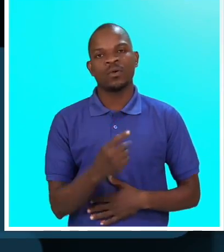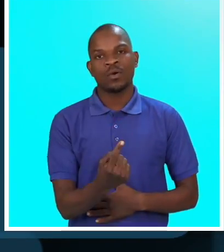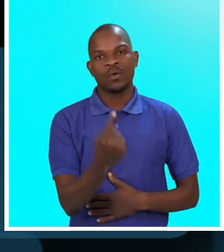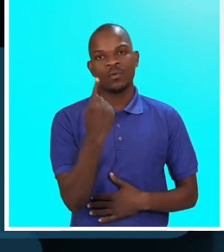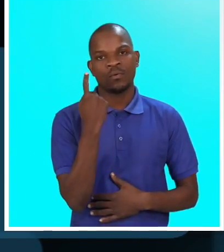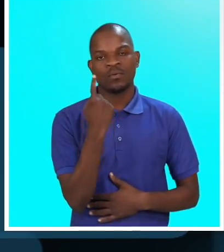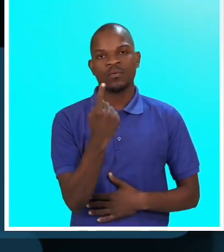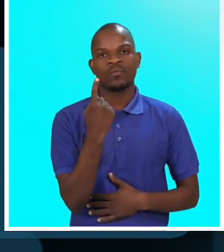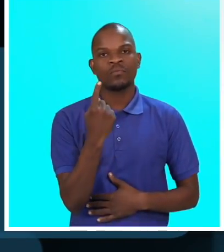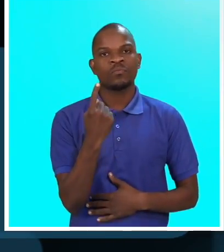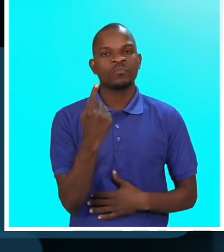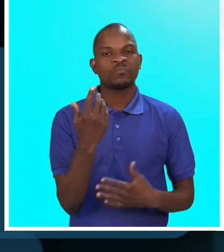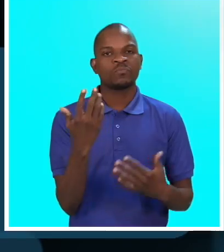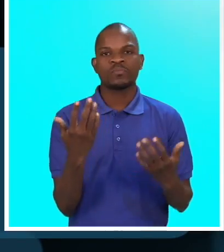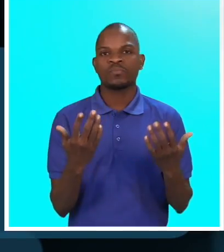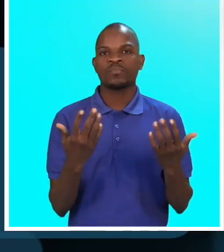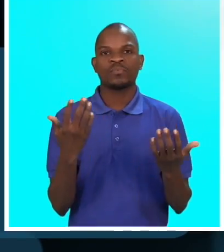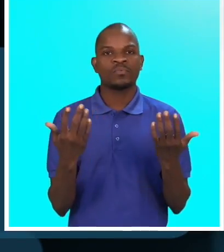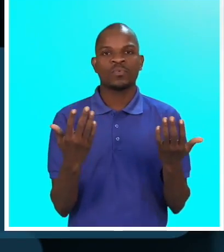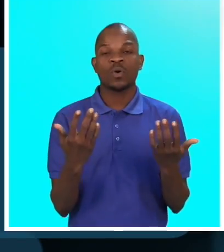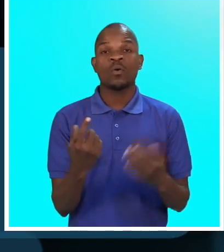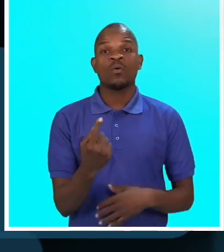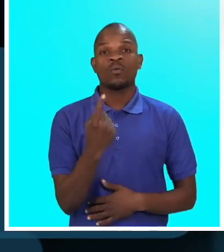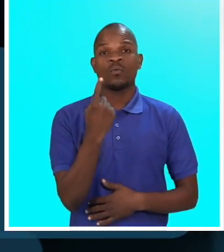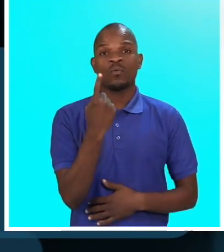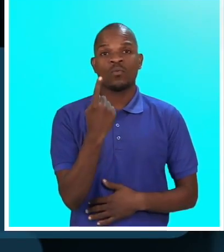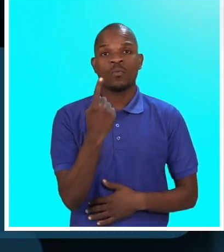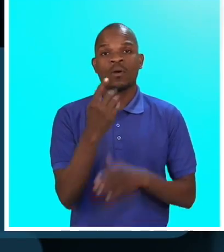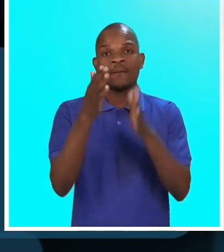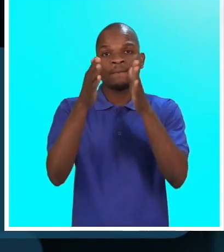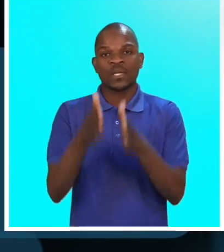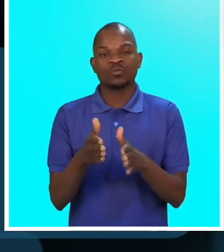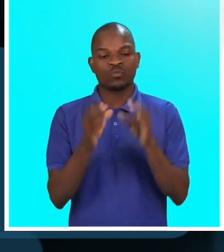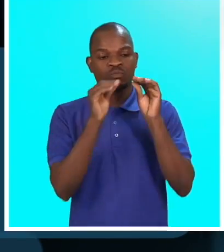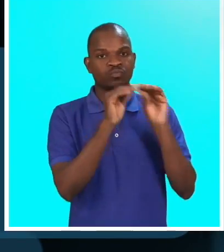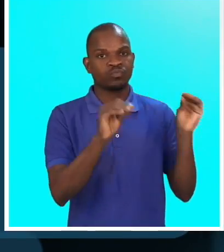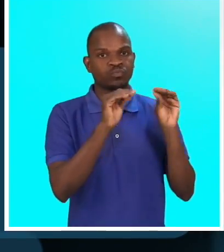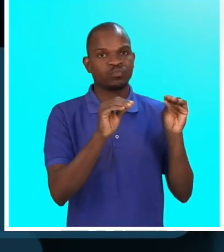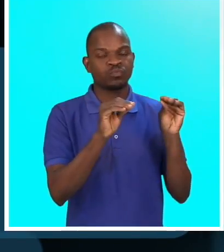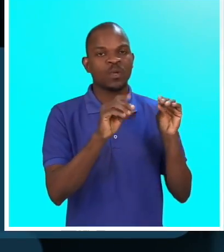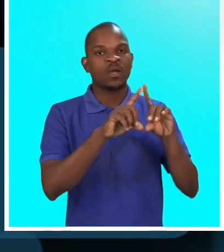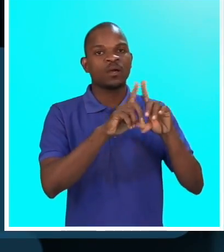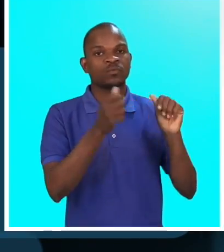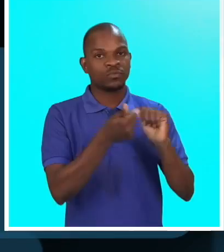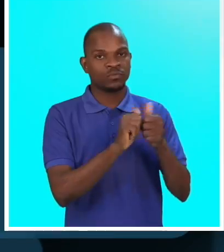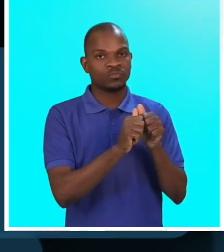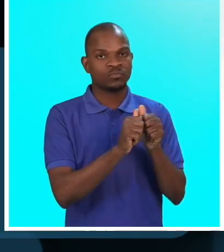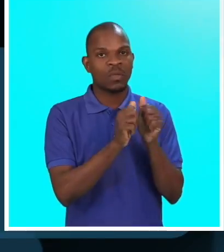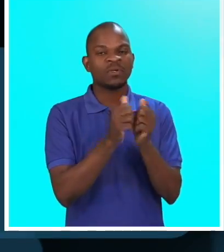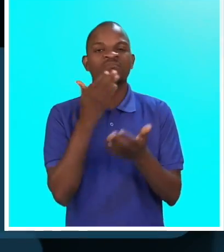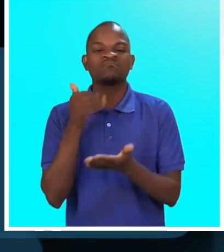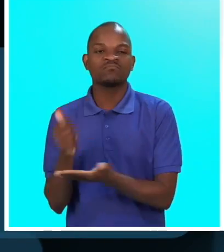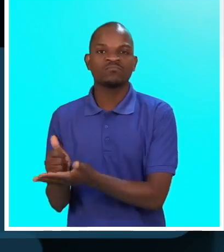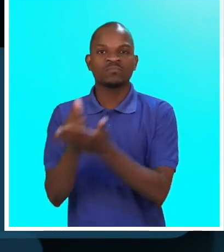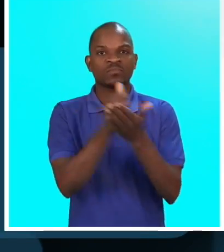já temos uma treinadora